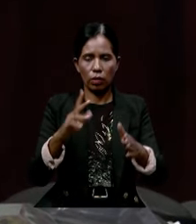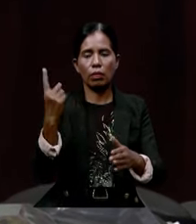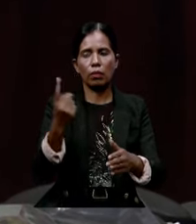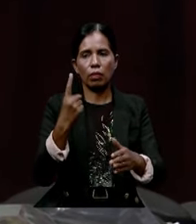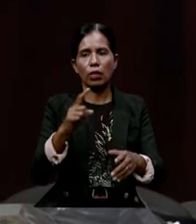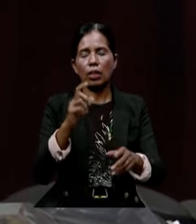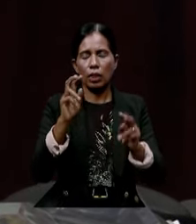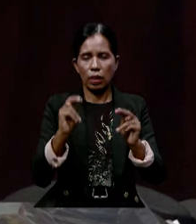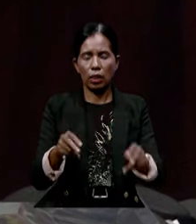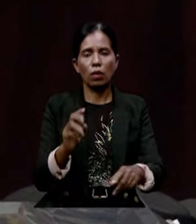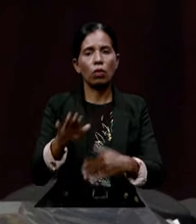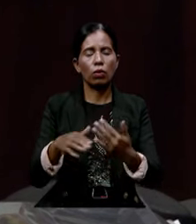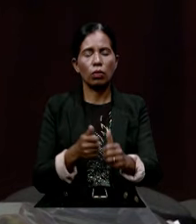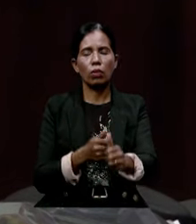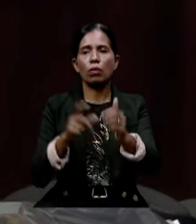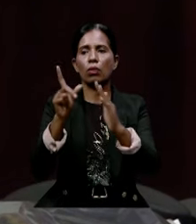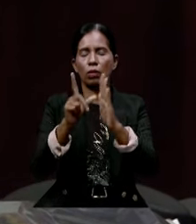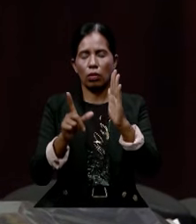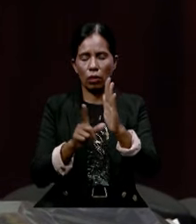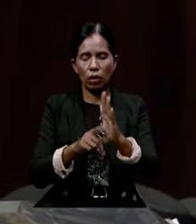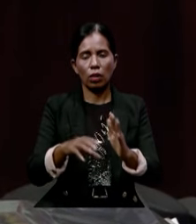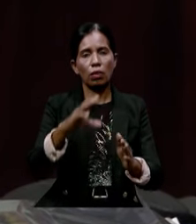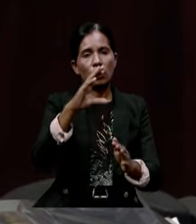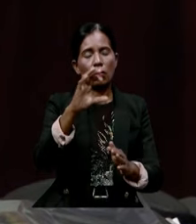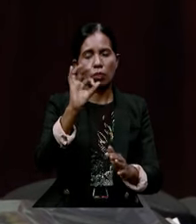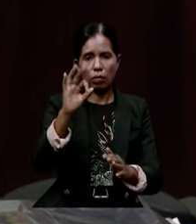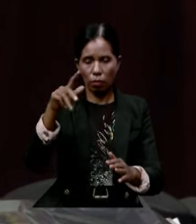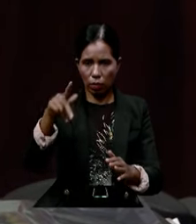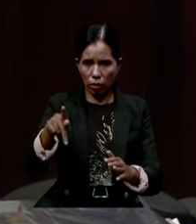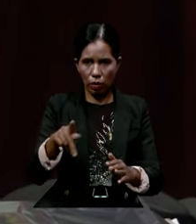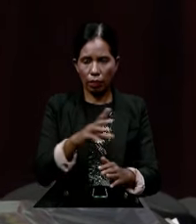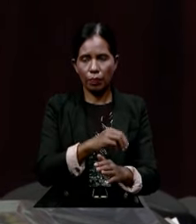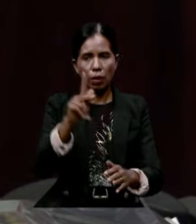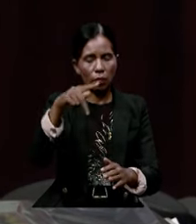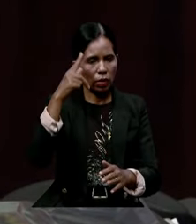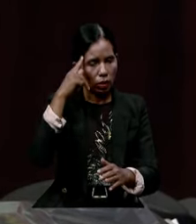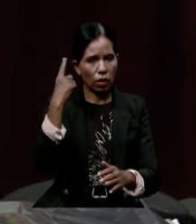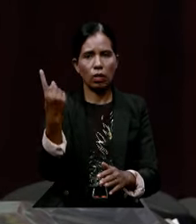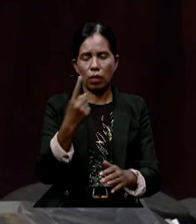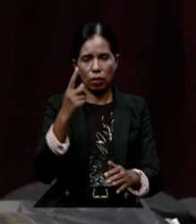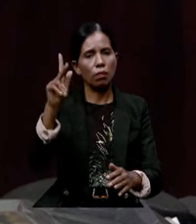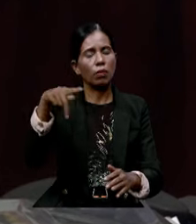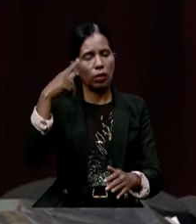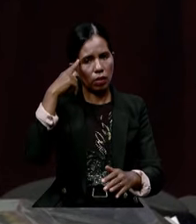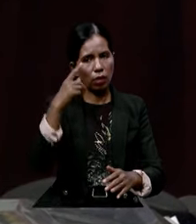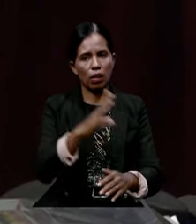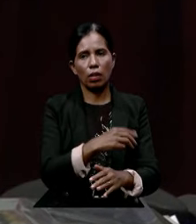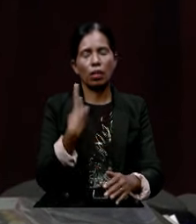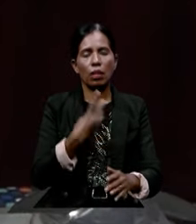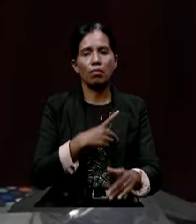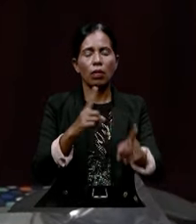que o todo ir lei lei função pública, não é mais para político. Não é mais em